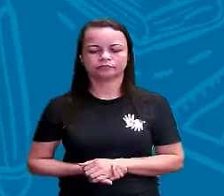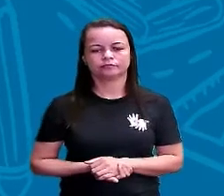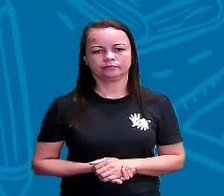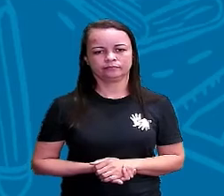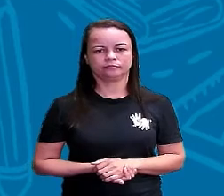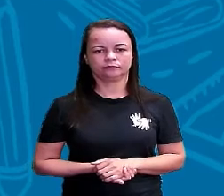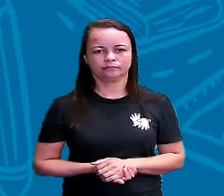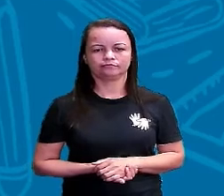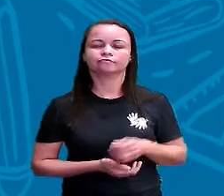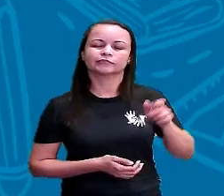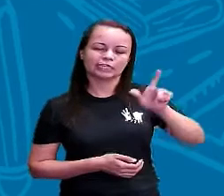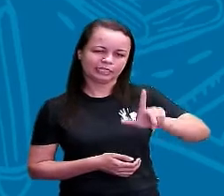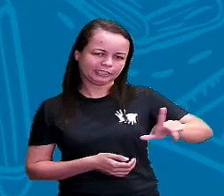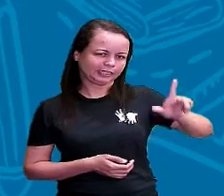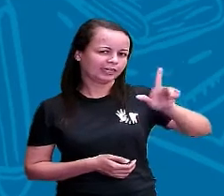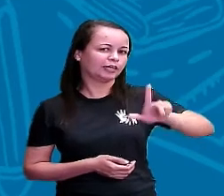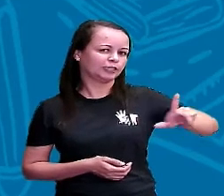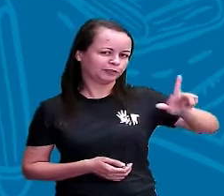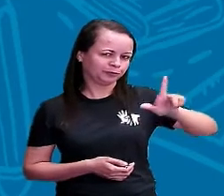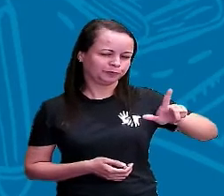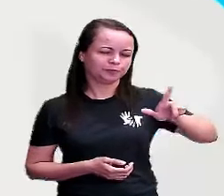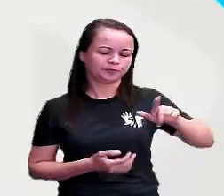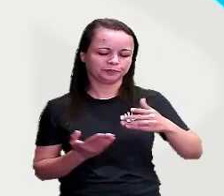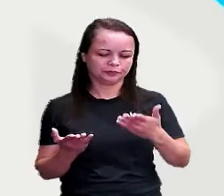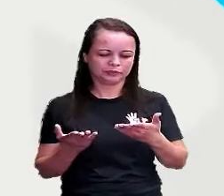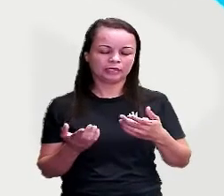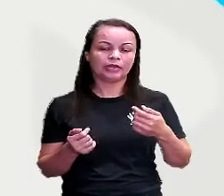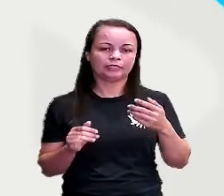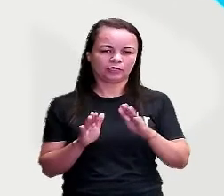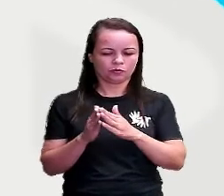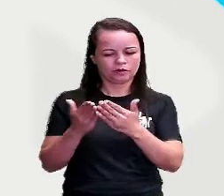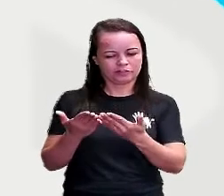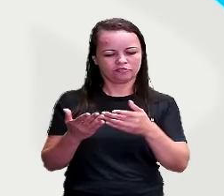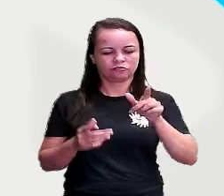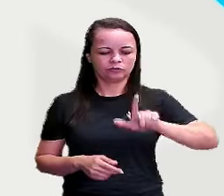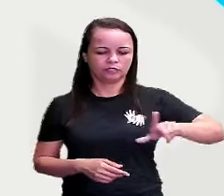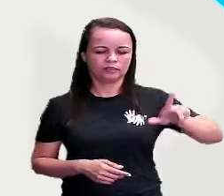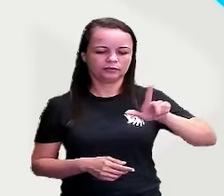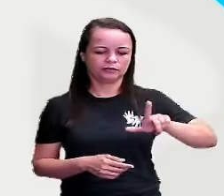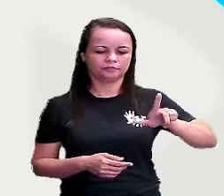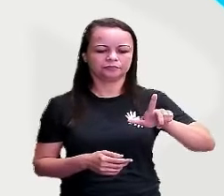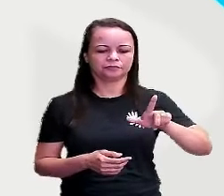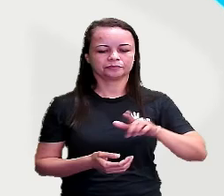Isso mesmo, literário. Ali é um livro de literatura, né?